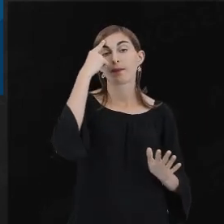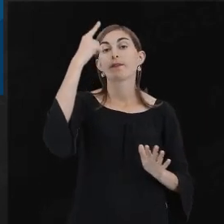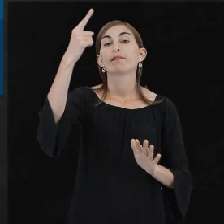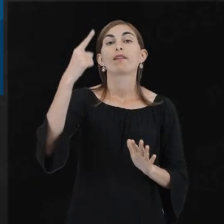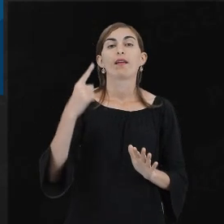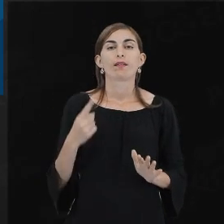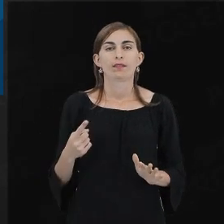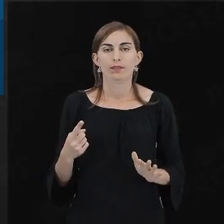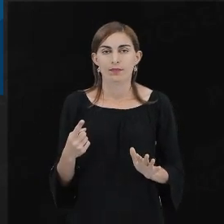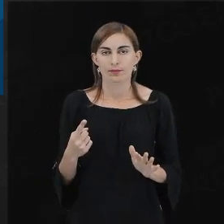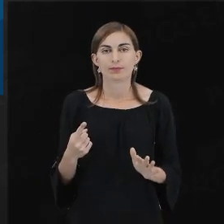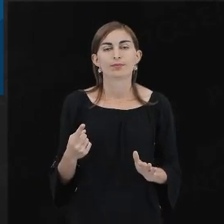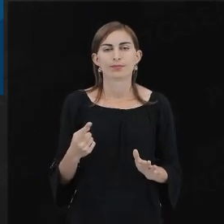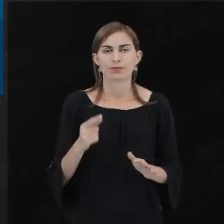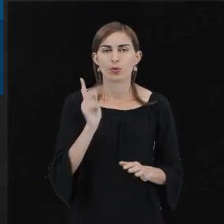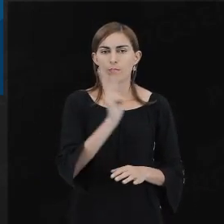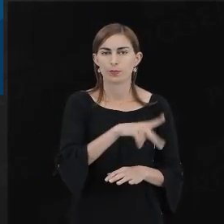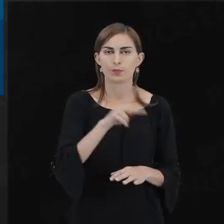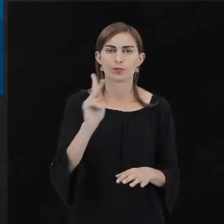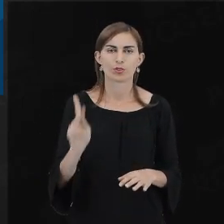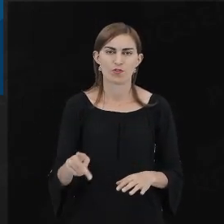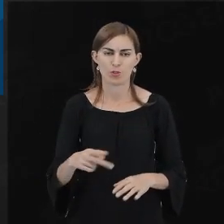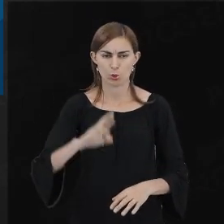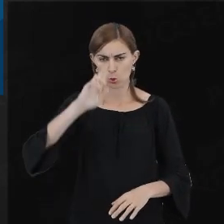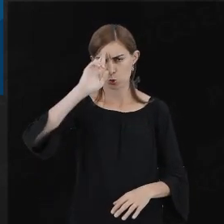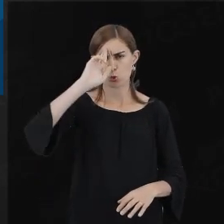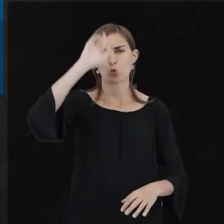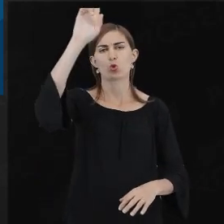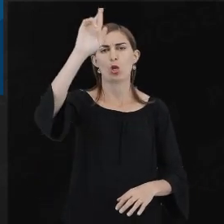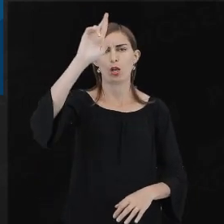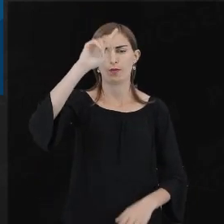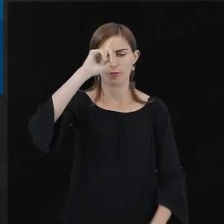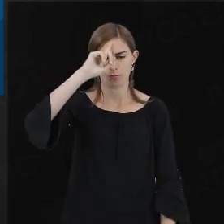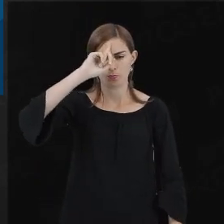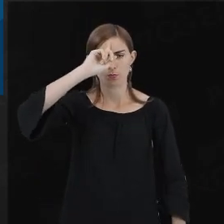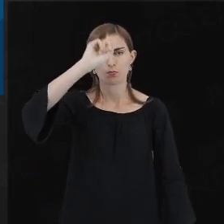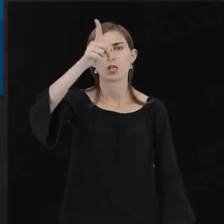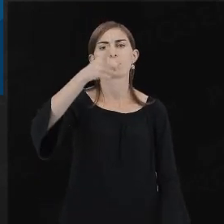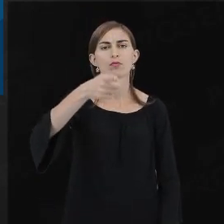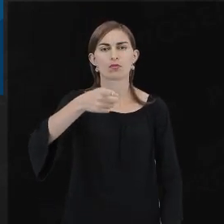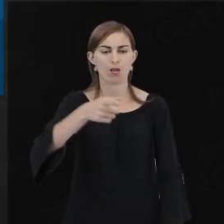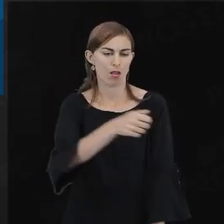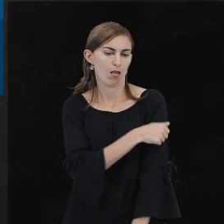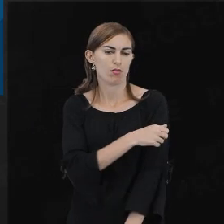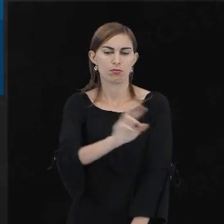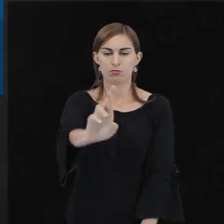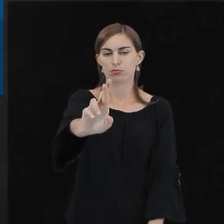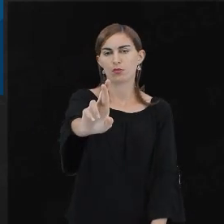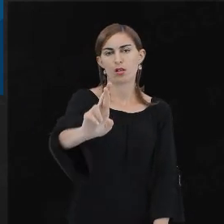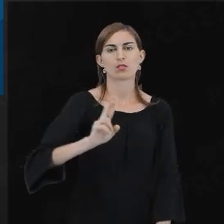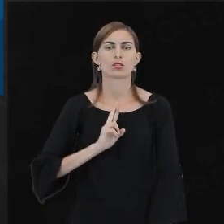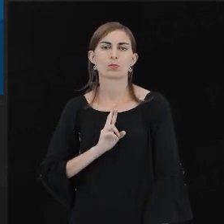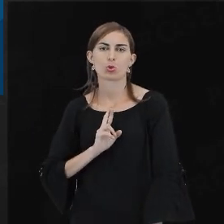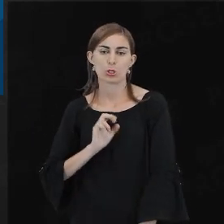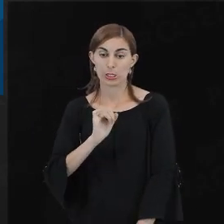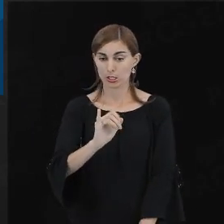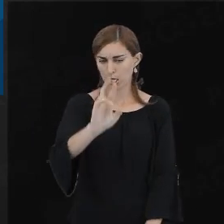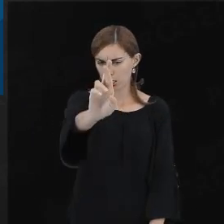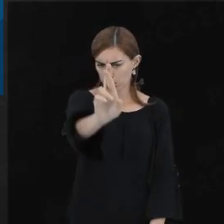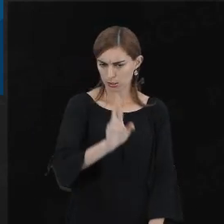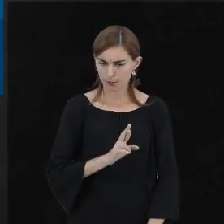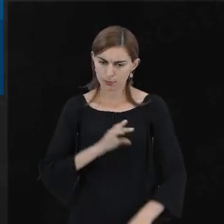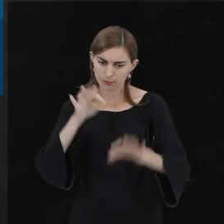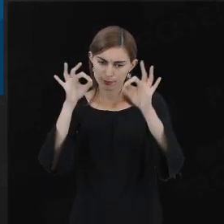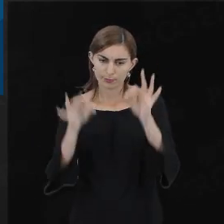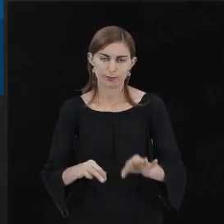que o professor era o dono do saber e que o aluno ia dar uma resposta, se não desse essa resposta,